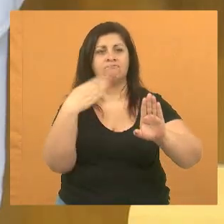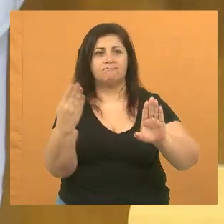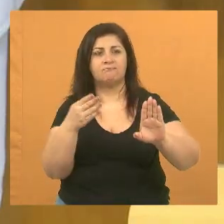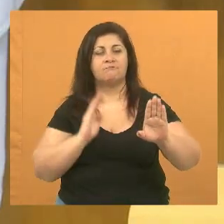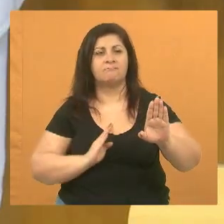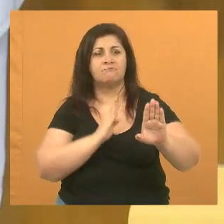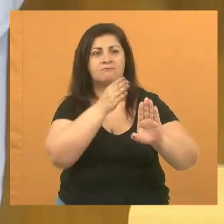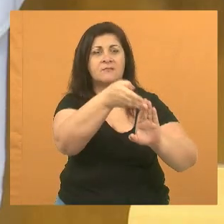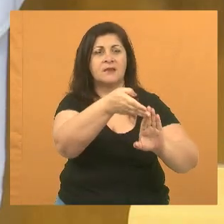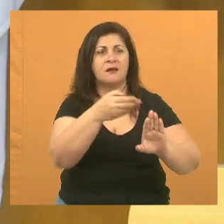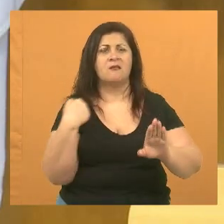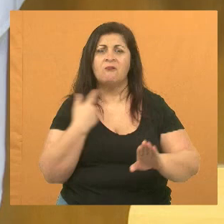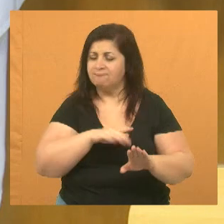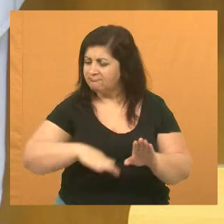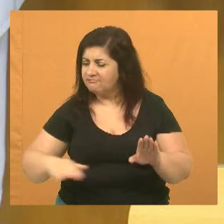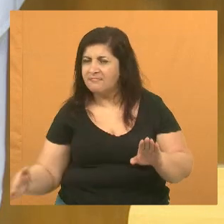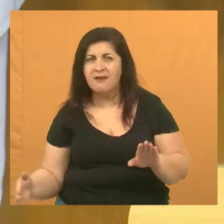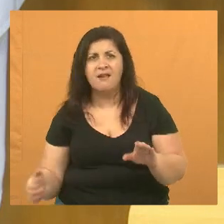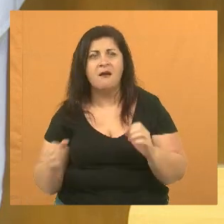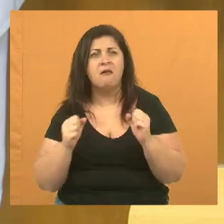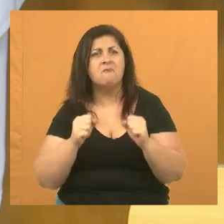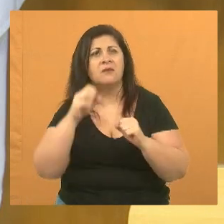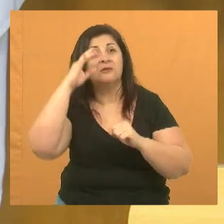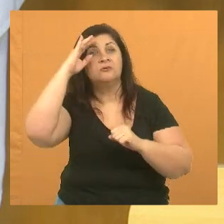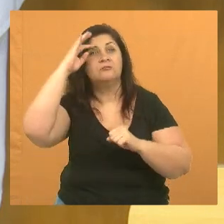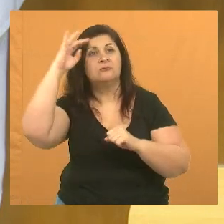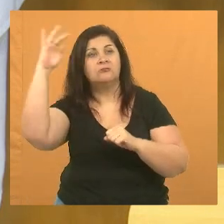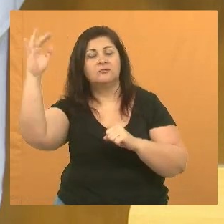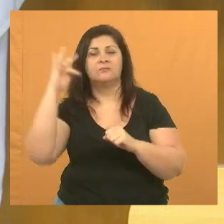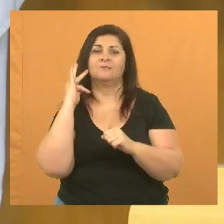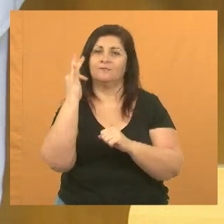nós, enquanto crianças, pudéssemos sonhar.